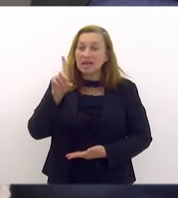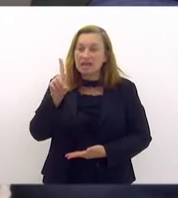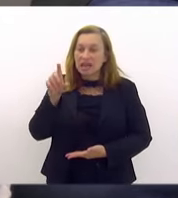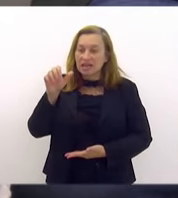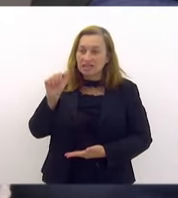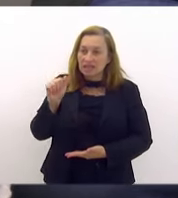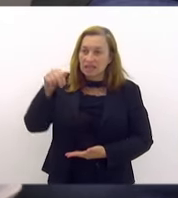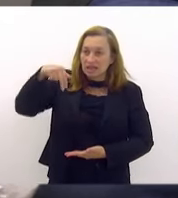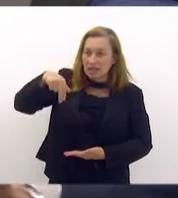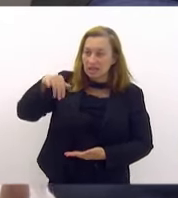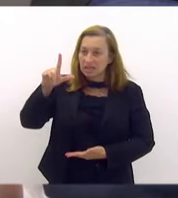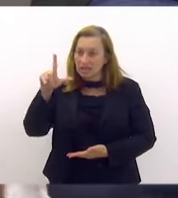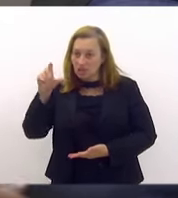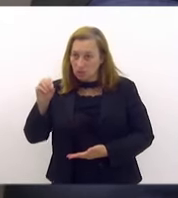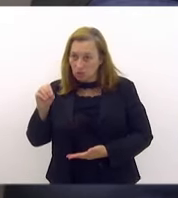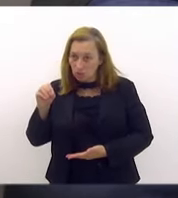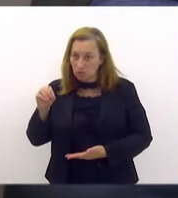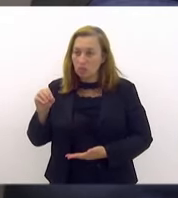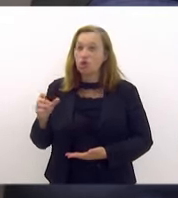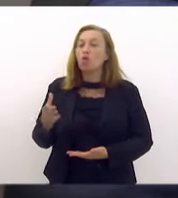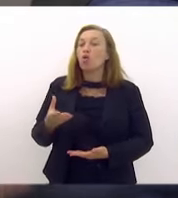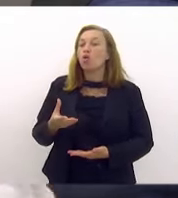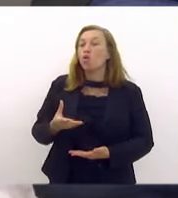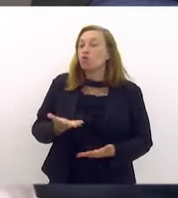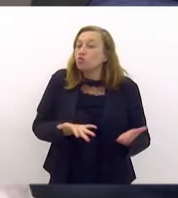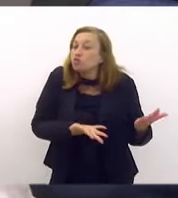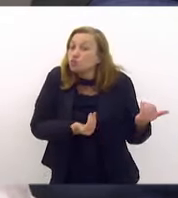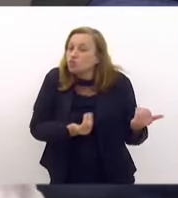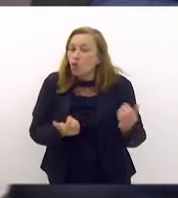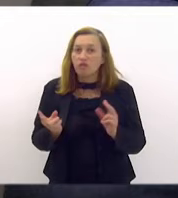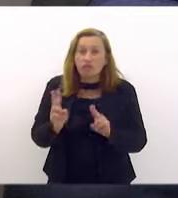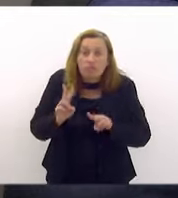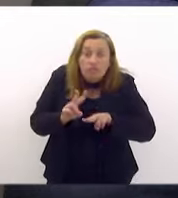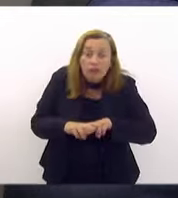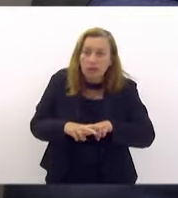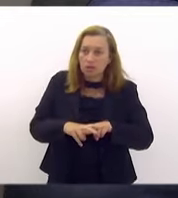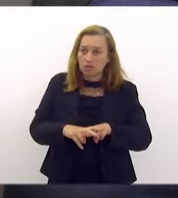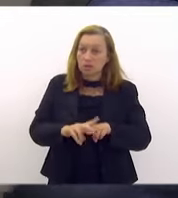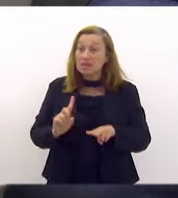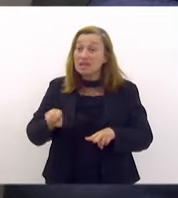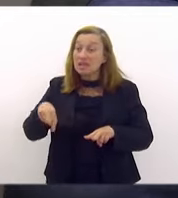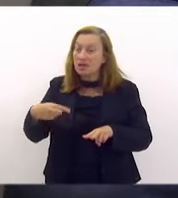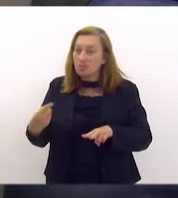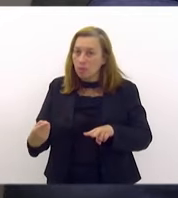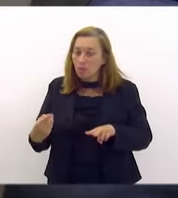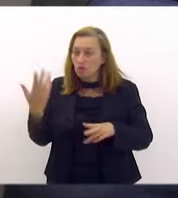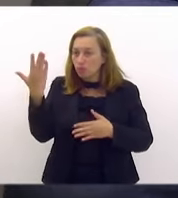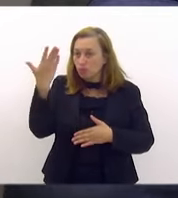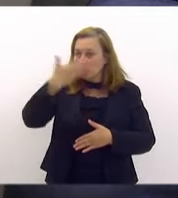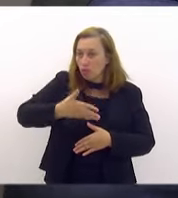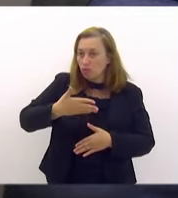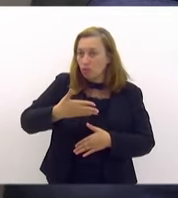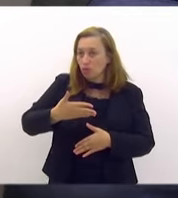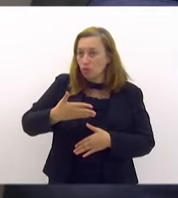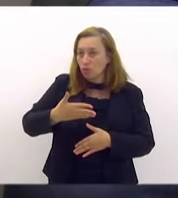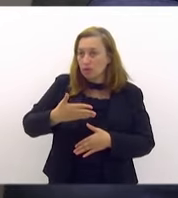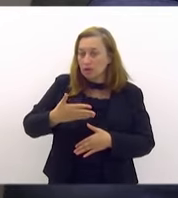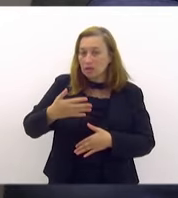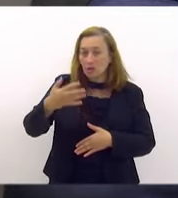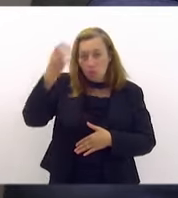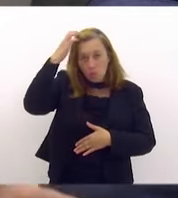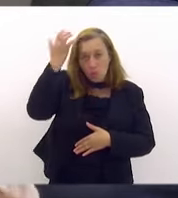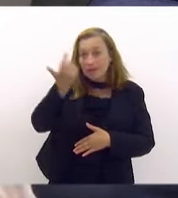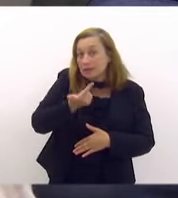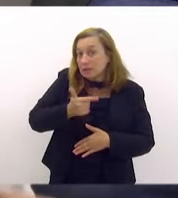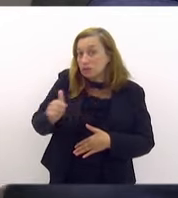Félix um jovem que foi arrebatado foi preso e depois se comprovou que ele era inocente